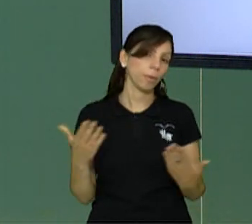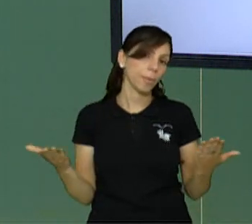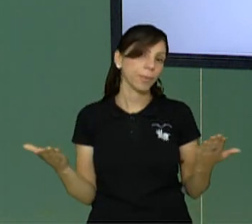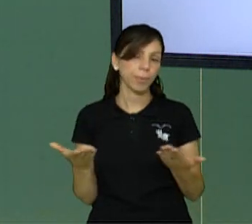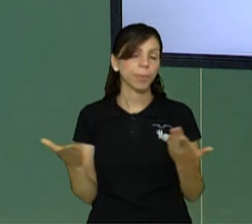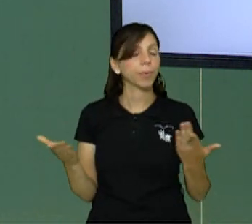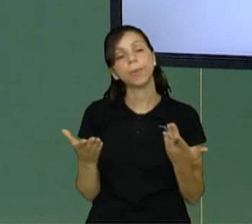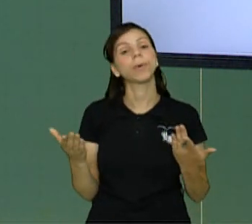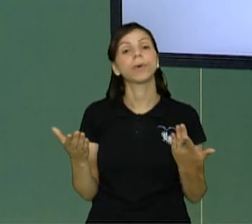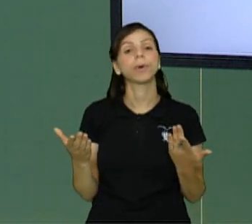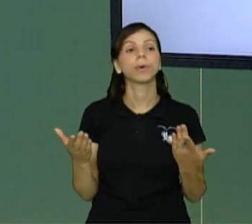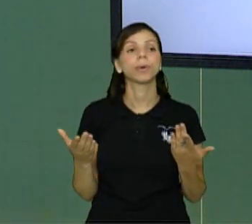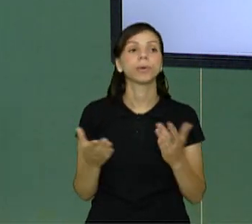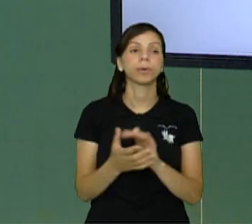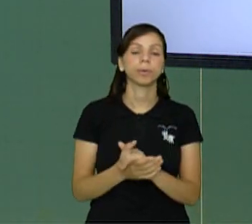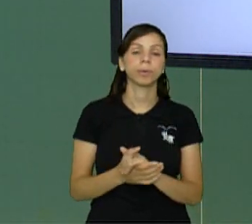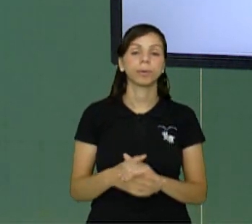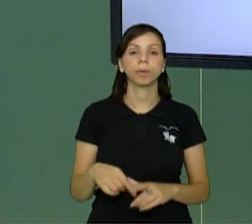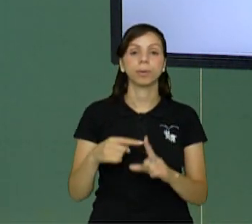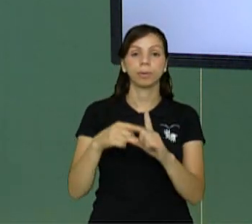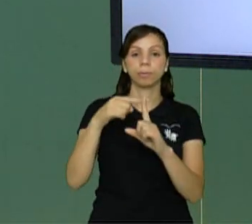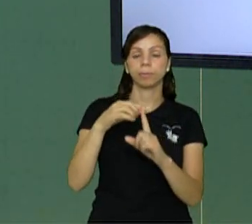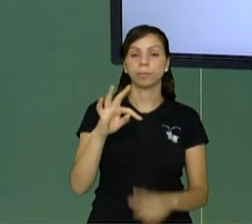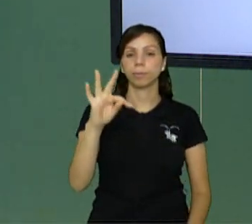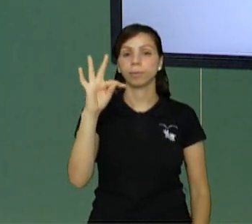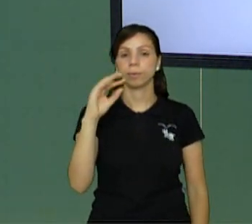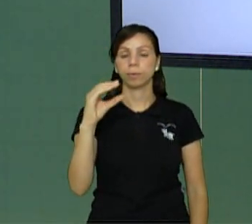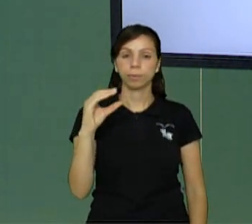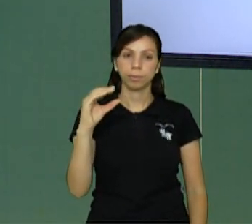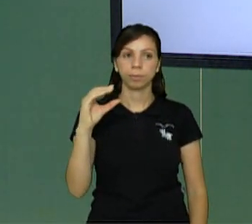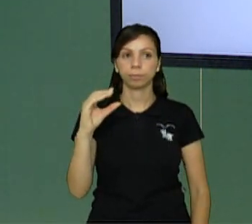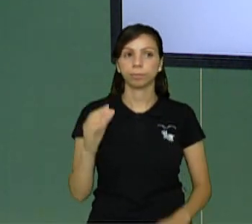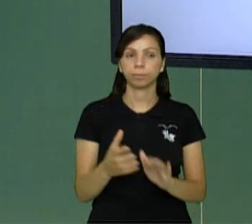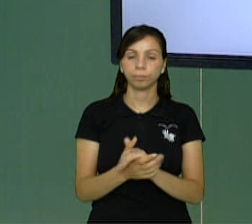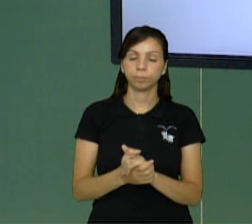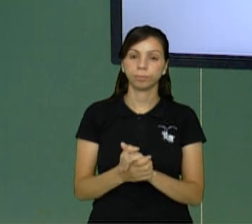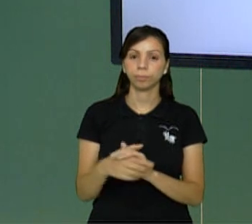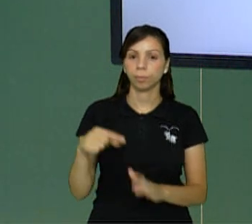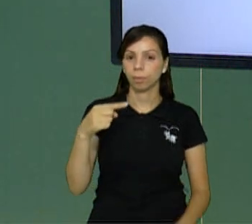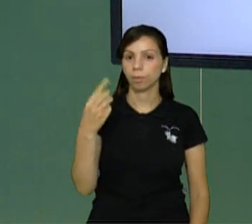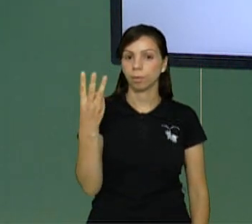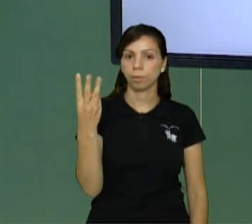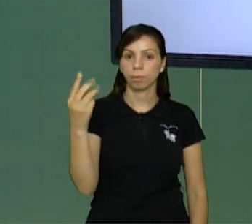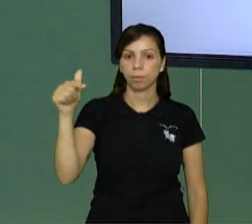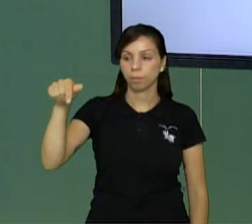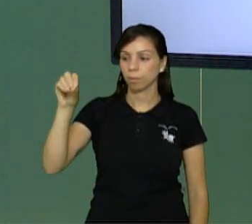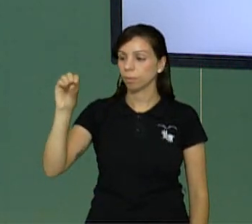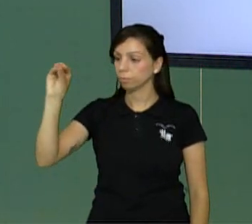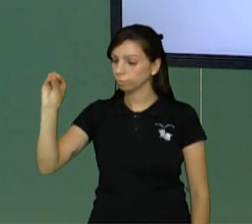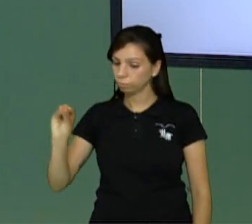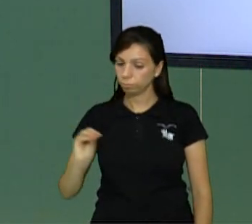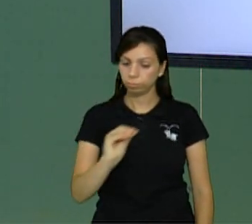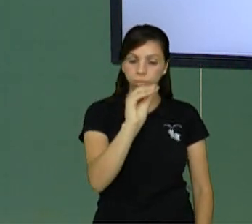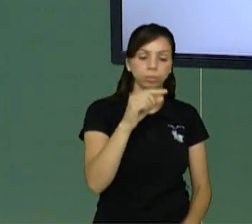agora isola a temperatura TC. Como é que eu isolo? O menos 370 passa para cá